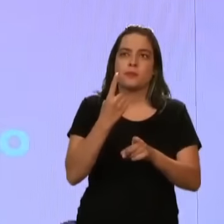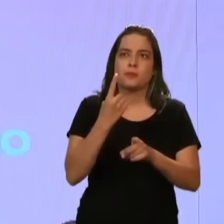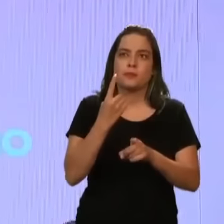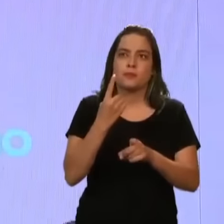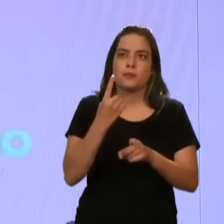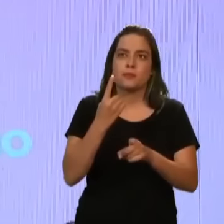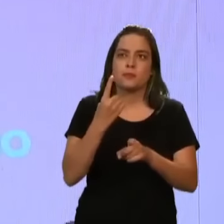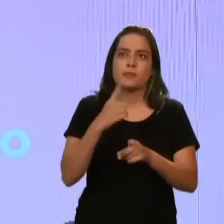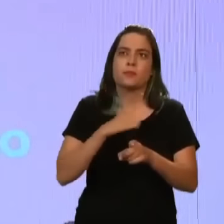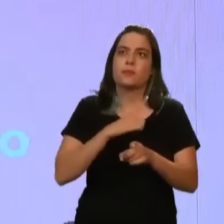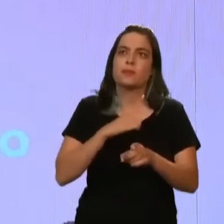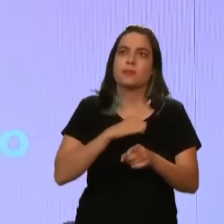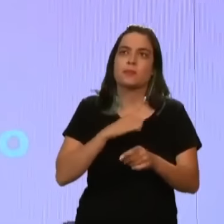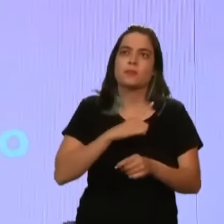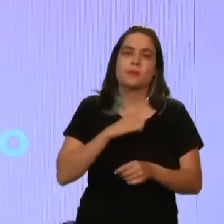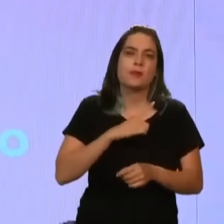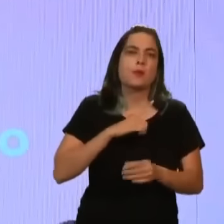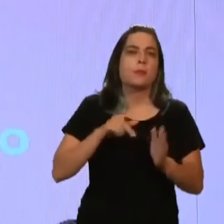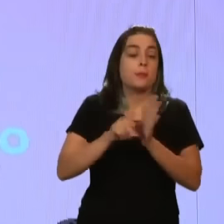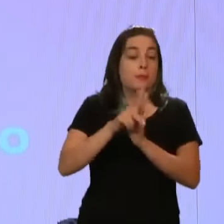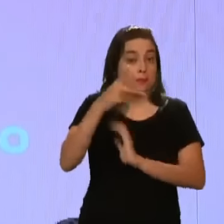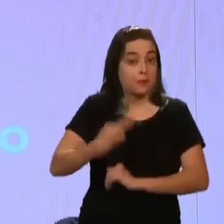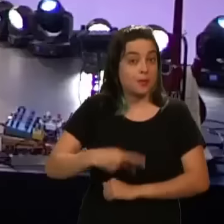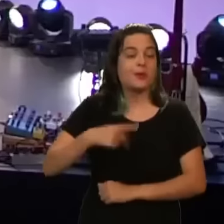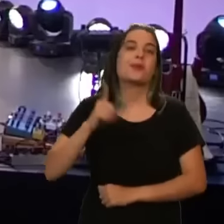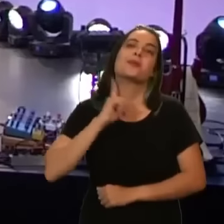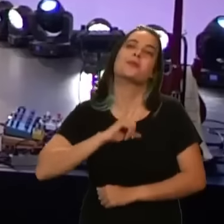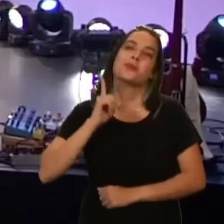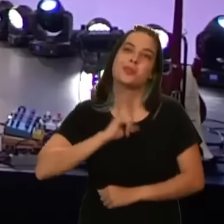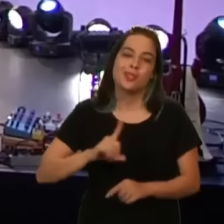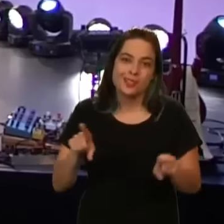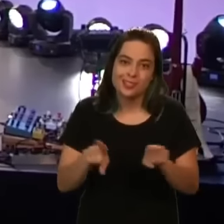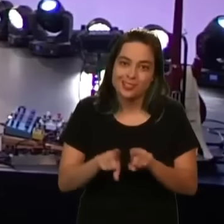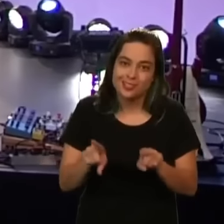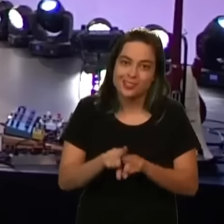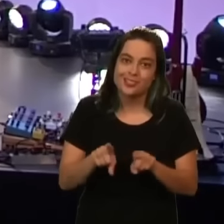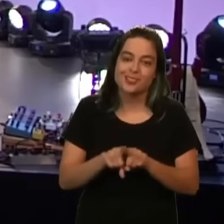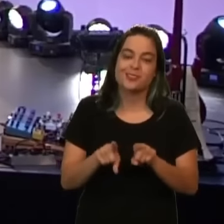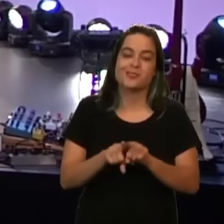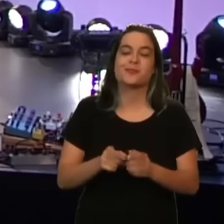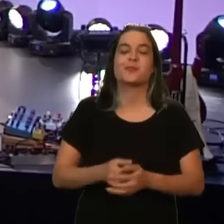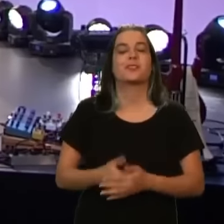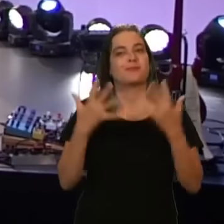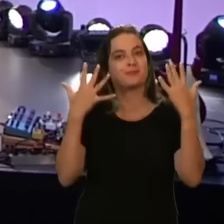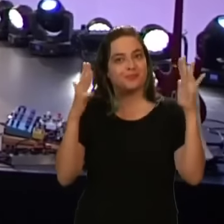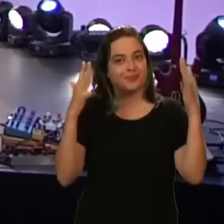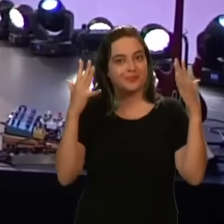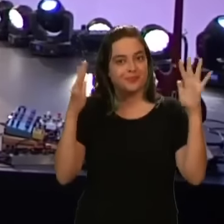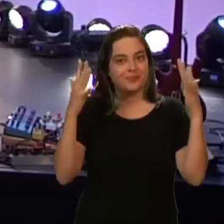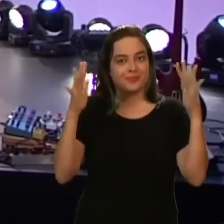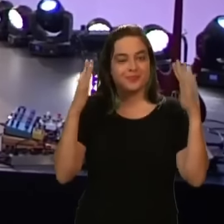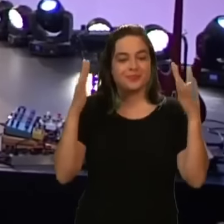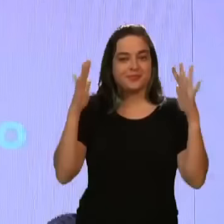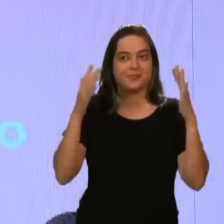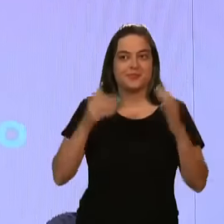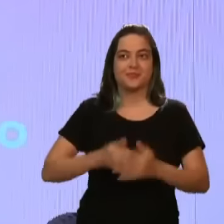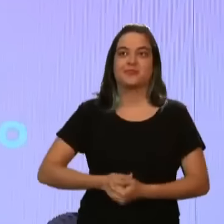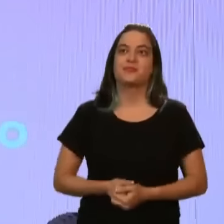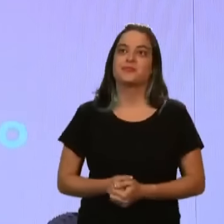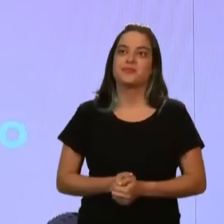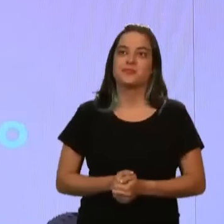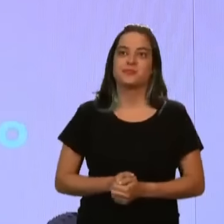Almenara, Aimorés. Tem mulher mineira aí? Tem? Do leste? Vamos aplaudir a rubelita,